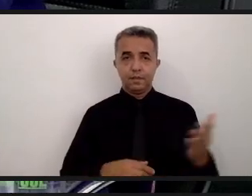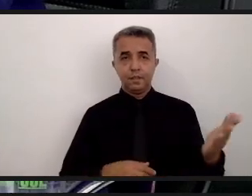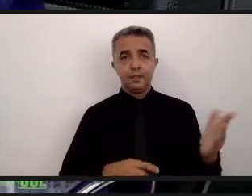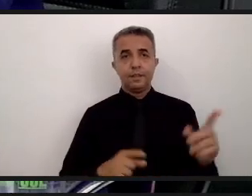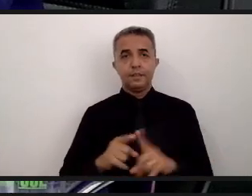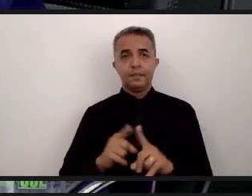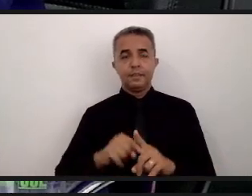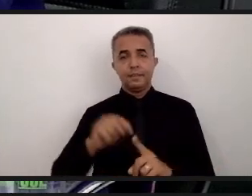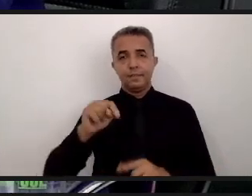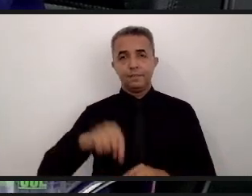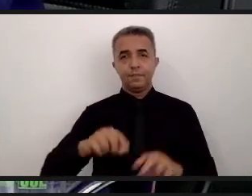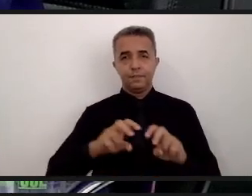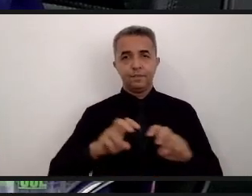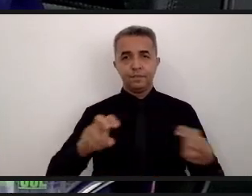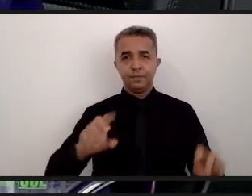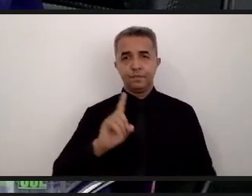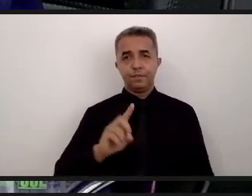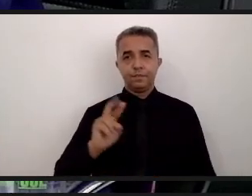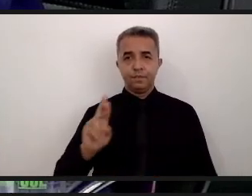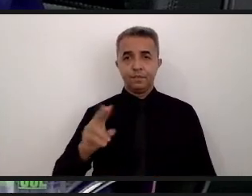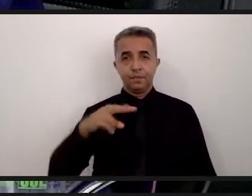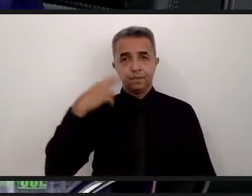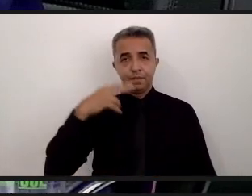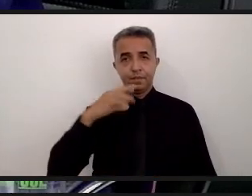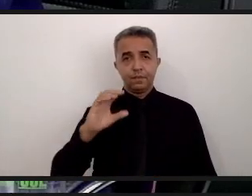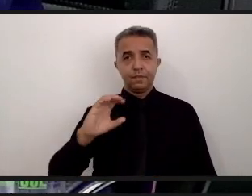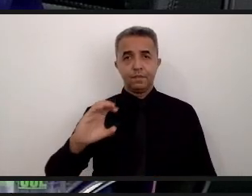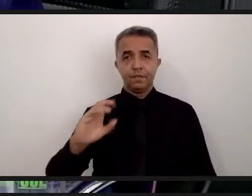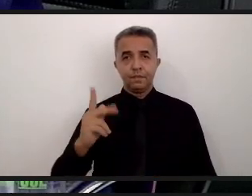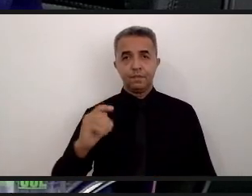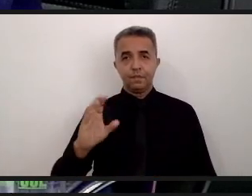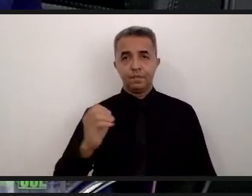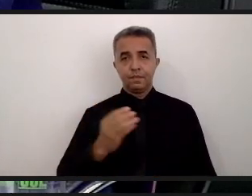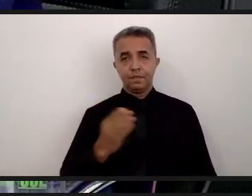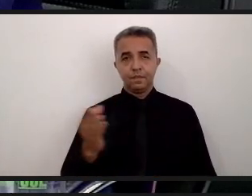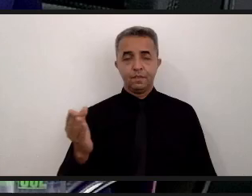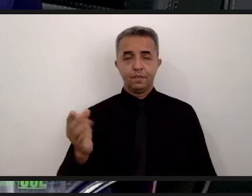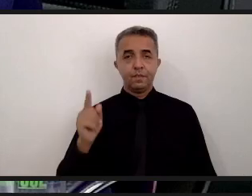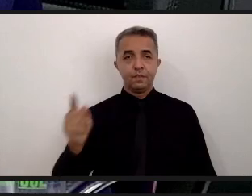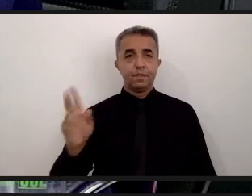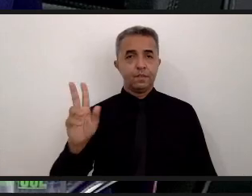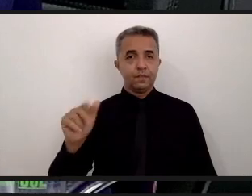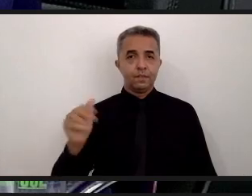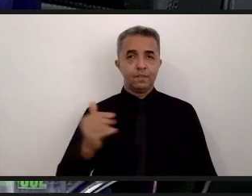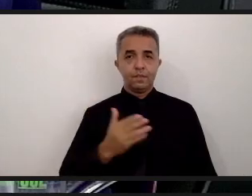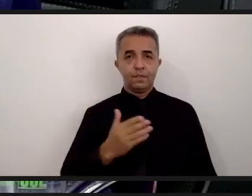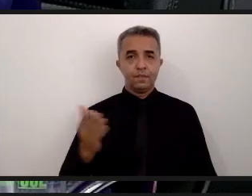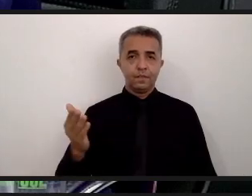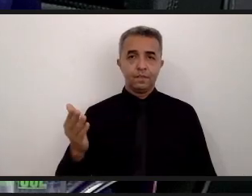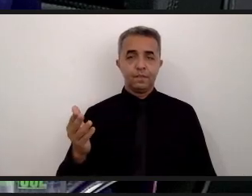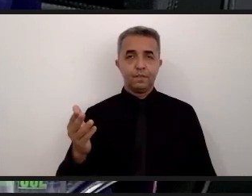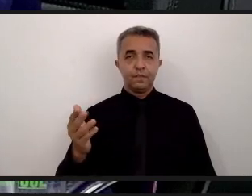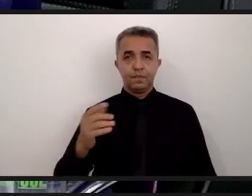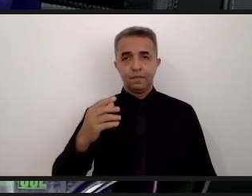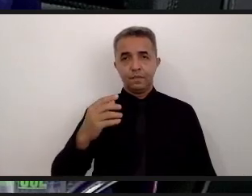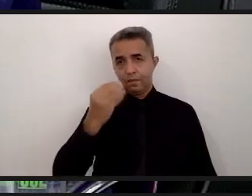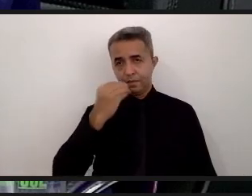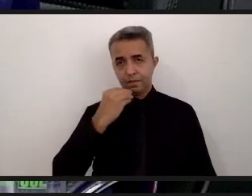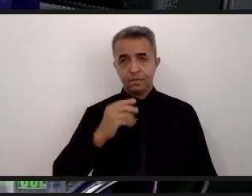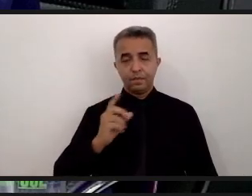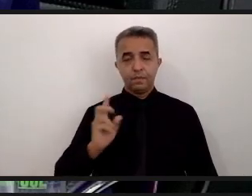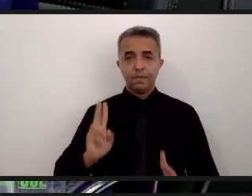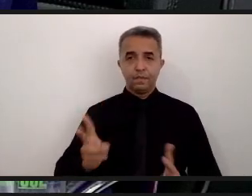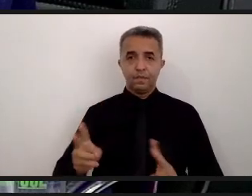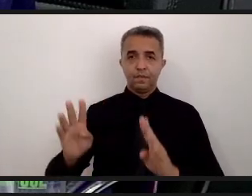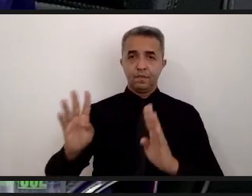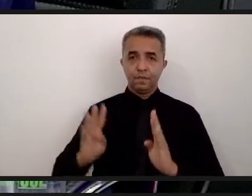nome da mesa diretora representada pelo vereador Chico 2000, que nunca nos deixou de ouvir das nossas reivindicações, dos nossos